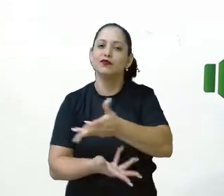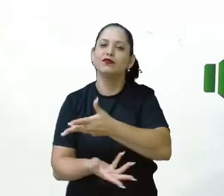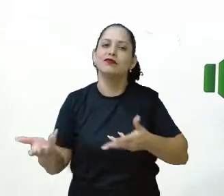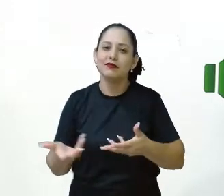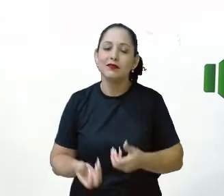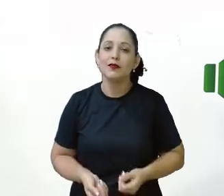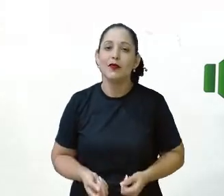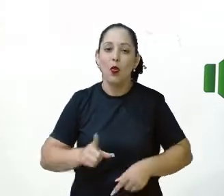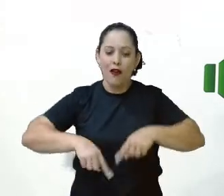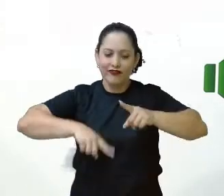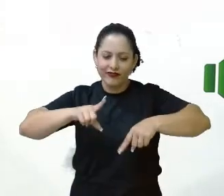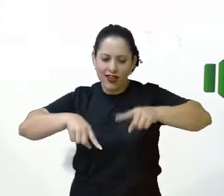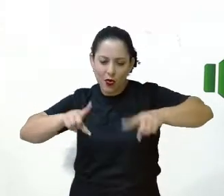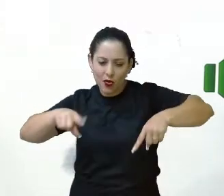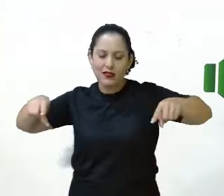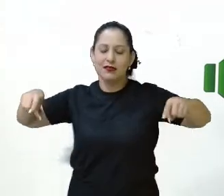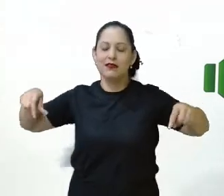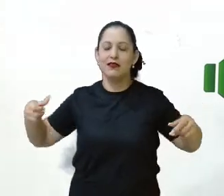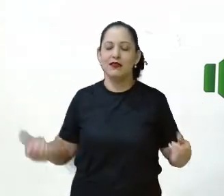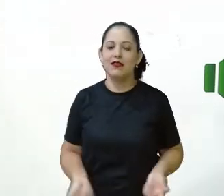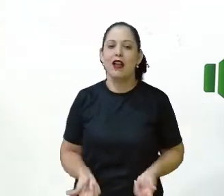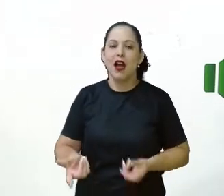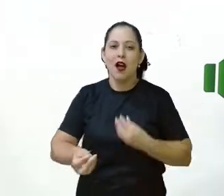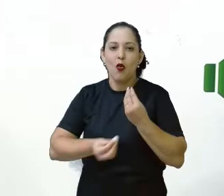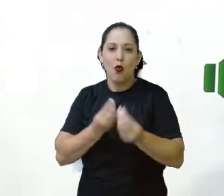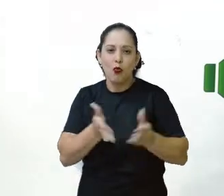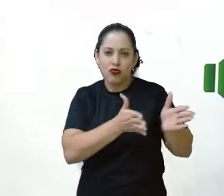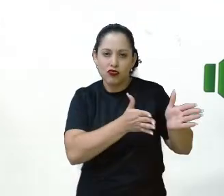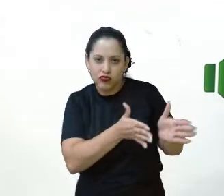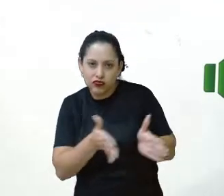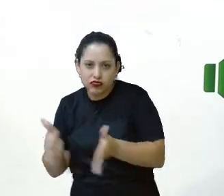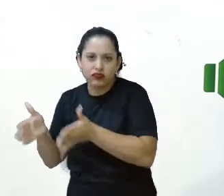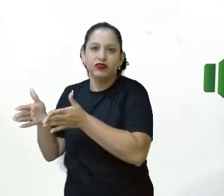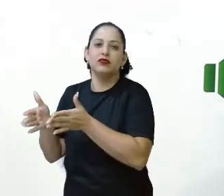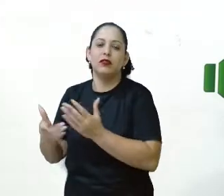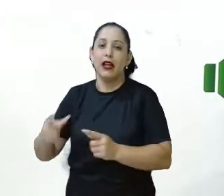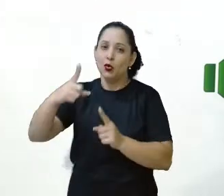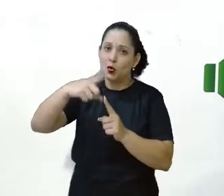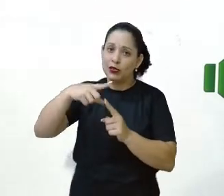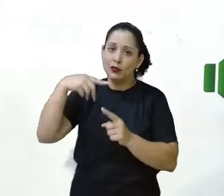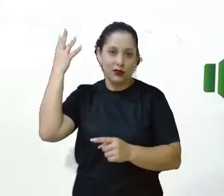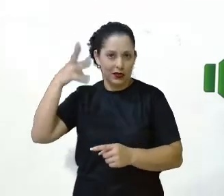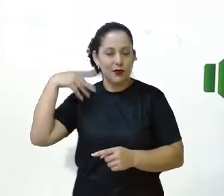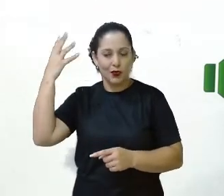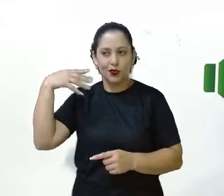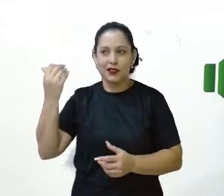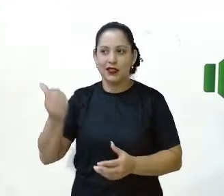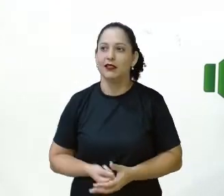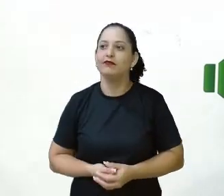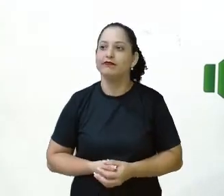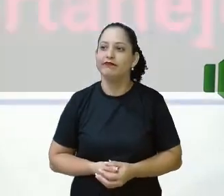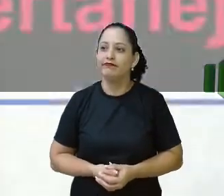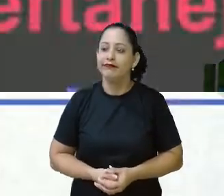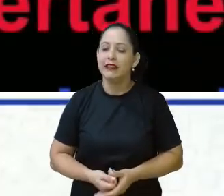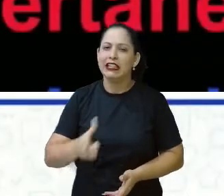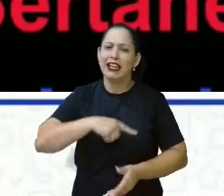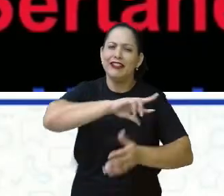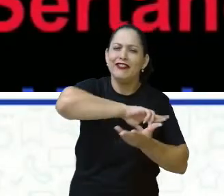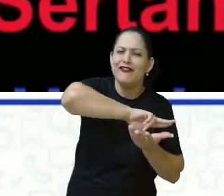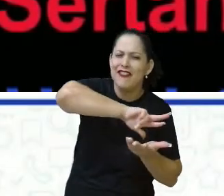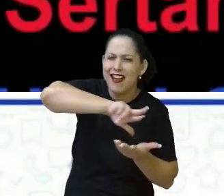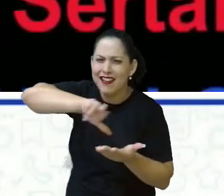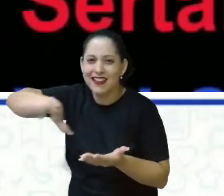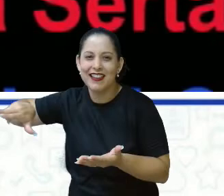é, aquela frequência, o andamento, né, e o tipo de música. E aí o ritmo, ele